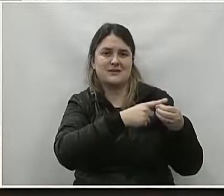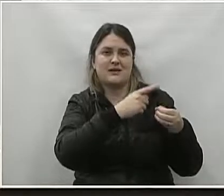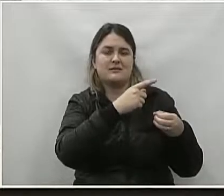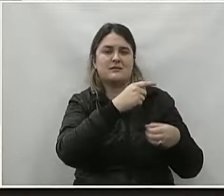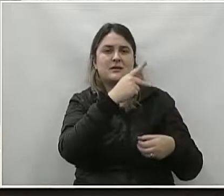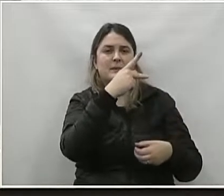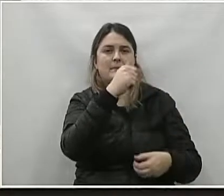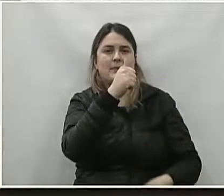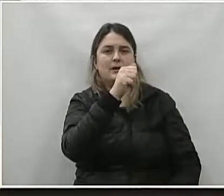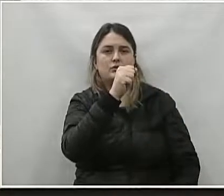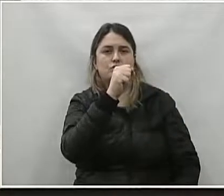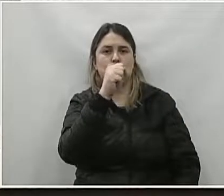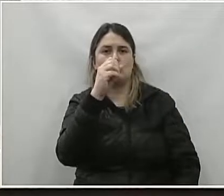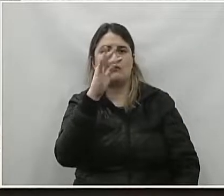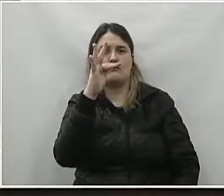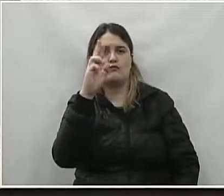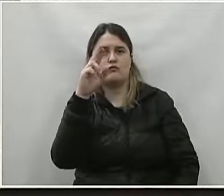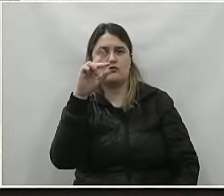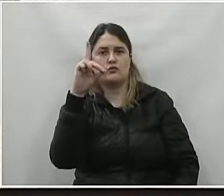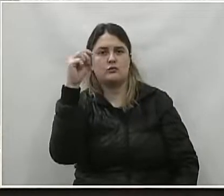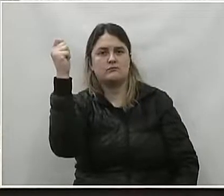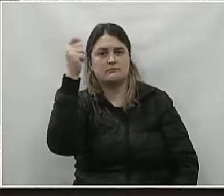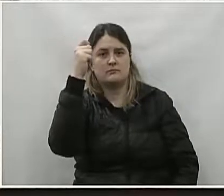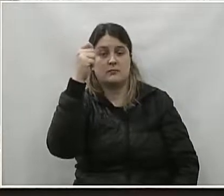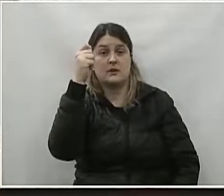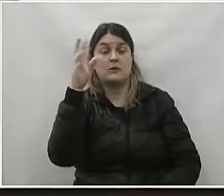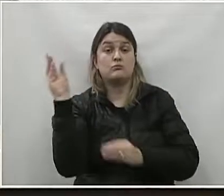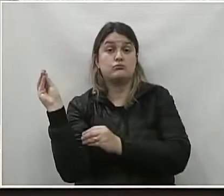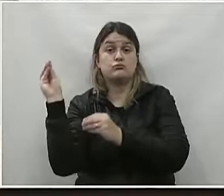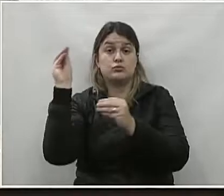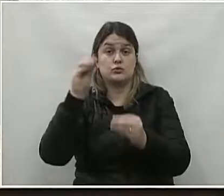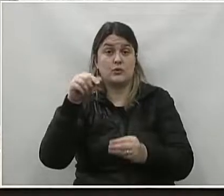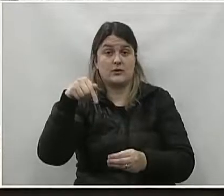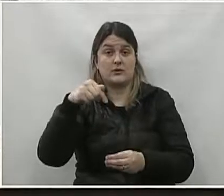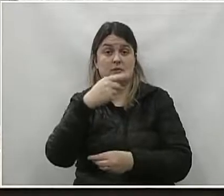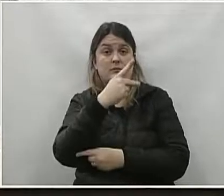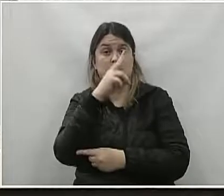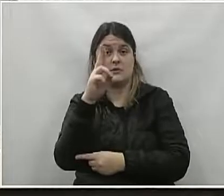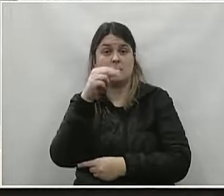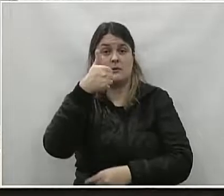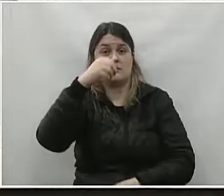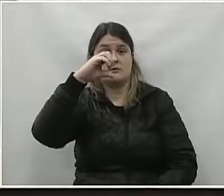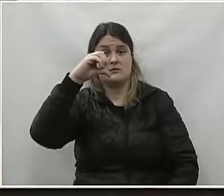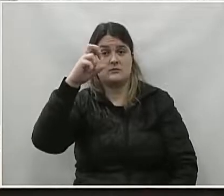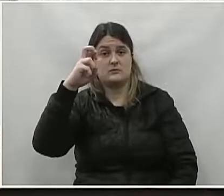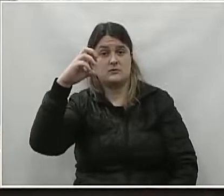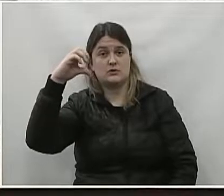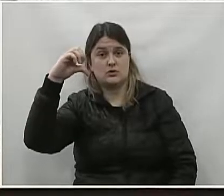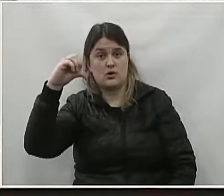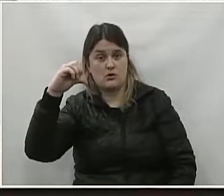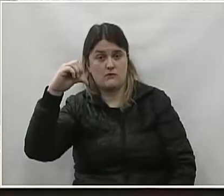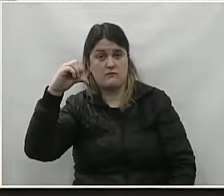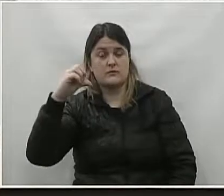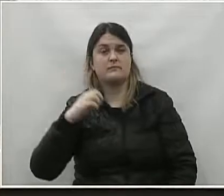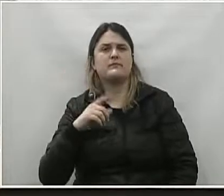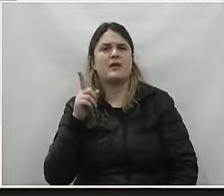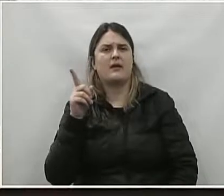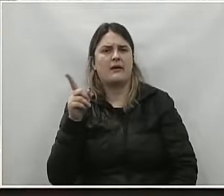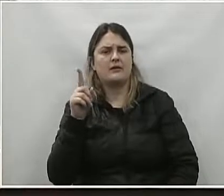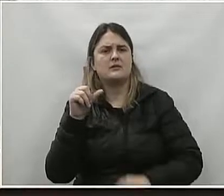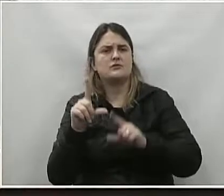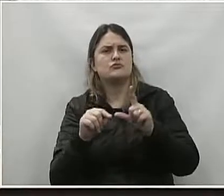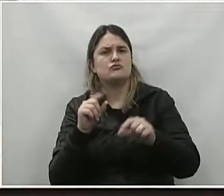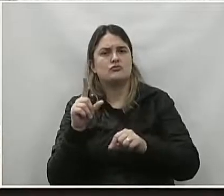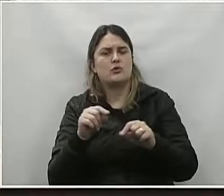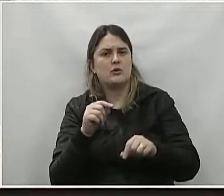Grande do Sul, e veio morar em Porto União em 1959, decidindo cedo a